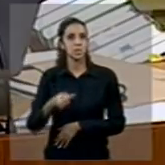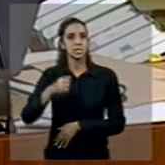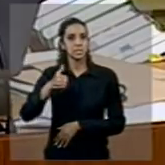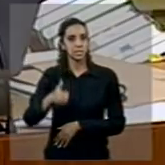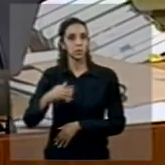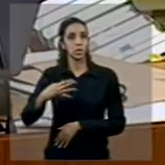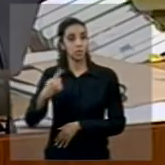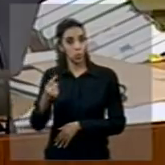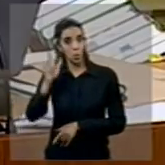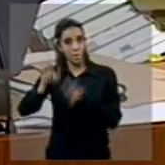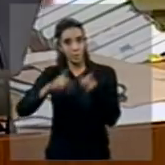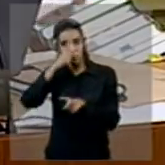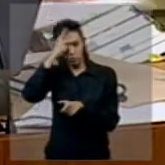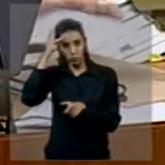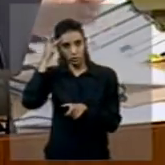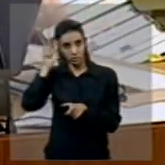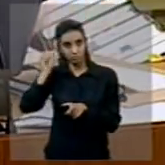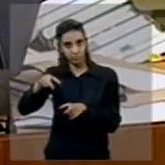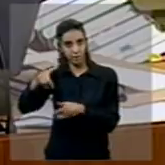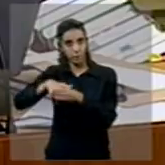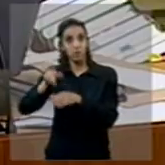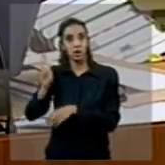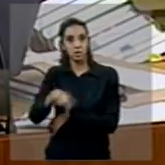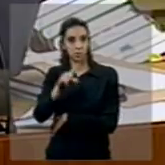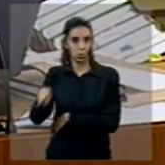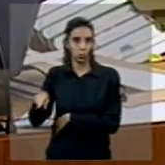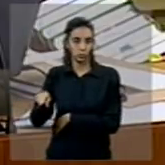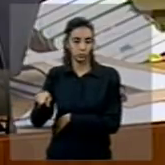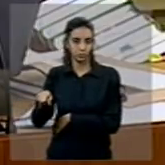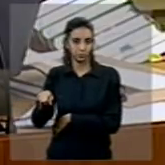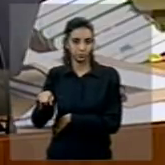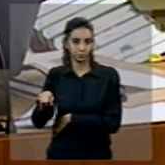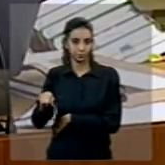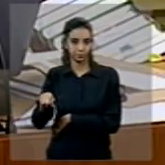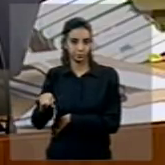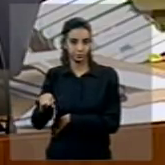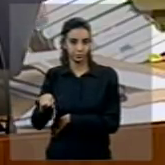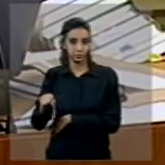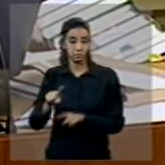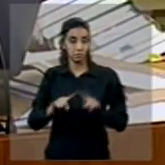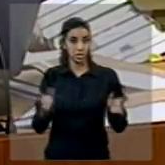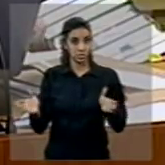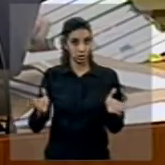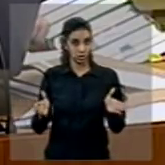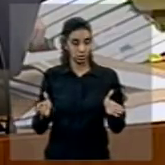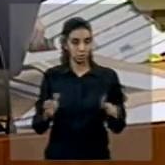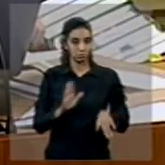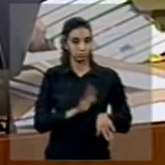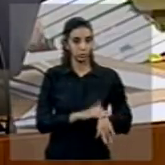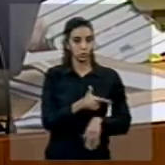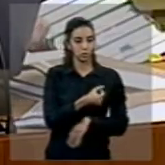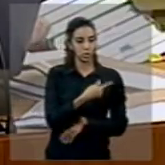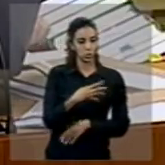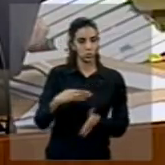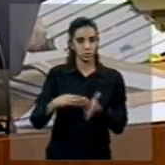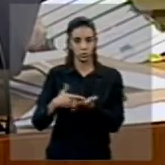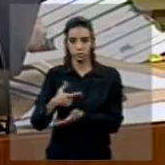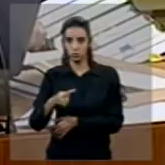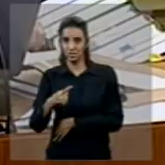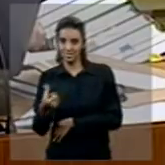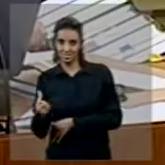1.190.141 eleitores tiveram suas inscrições canceladas, enquanto que no período entre as eleições de 2014 e